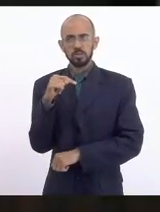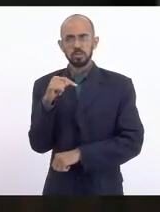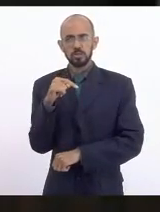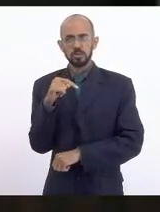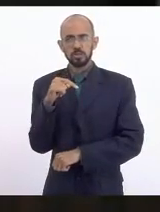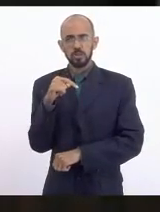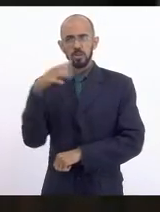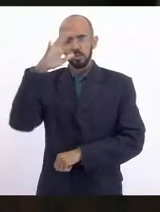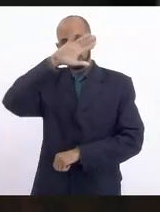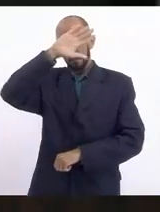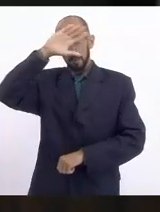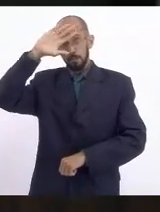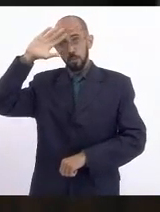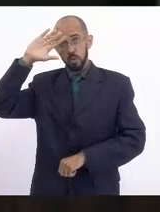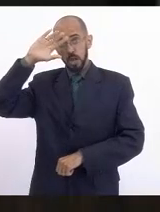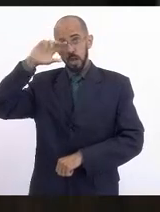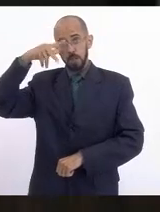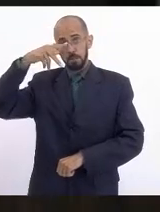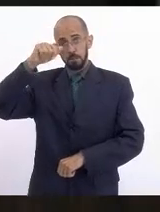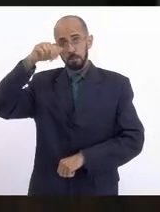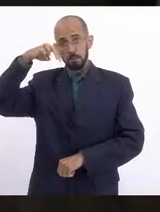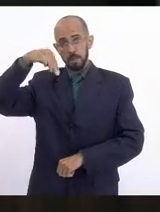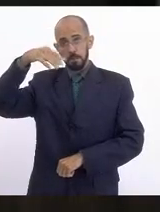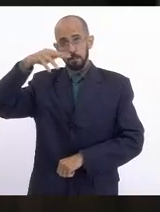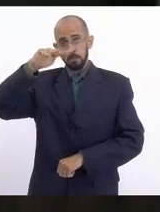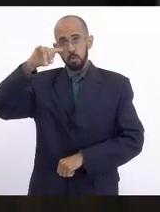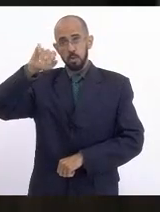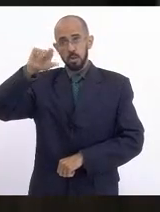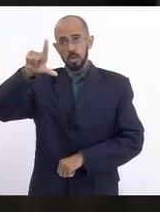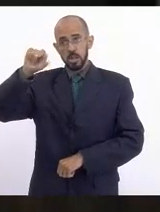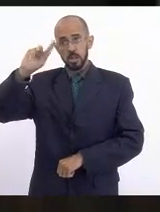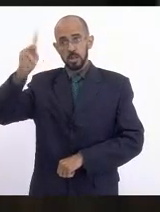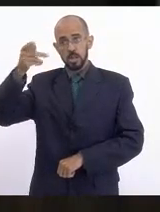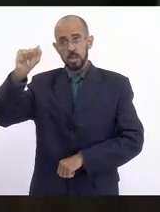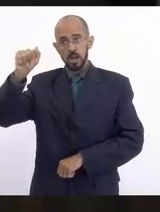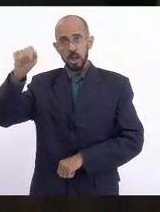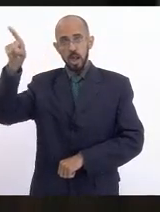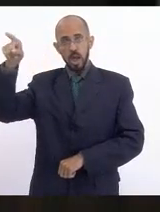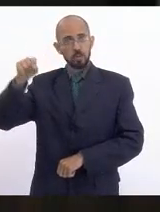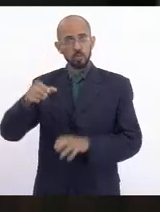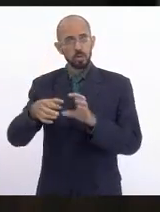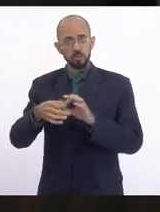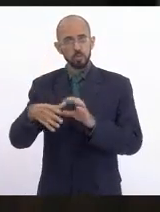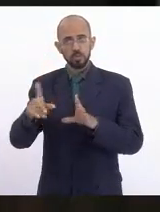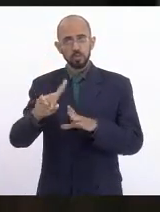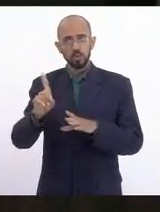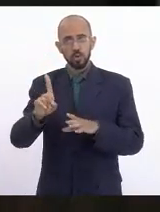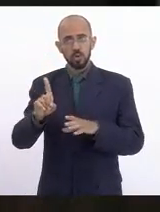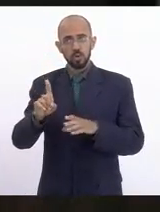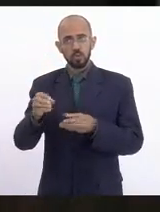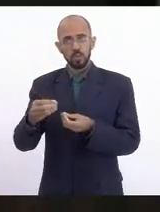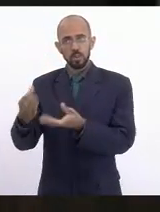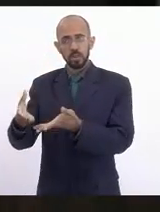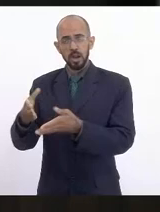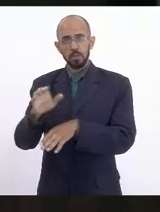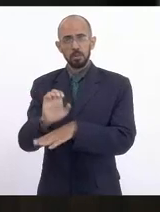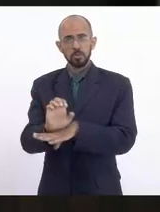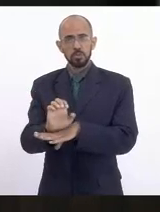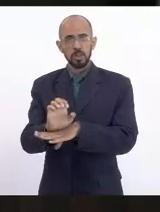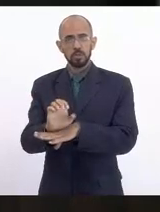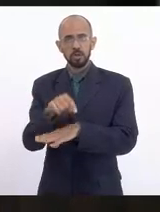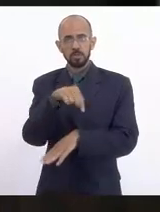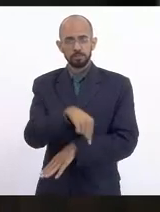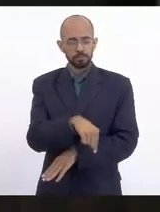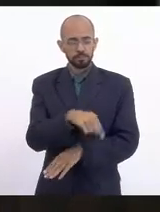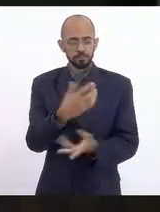Pampulha entregar ao estado lá não concedeu lá o regional como Santo foi entregue ao estado e